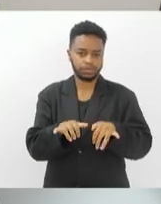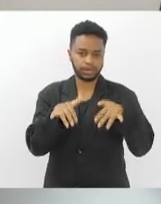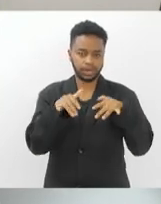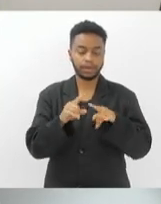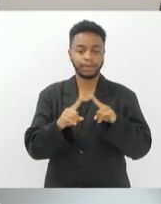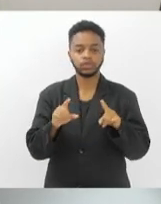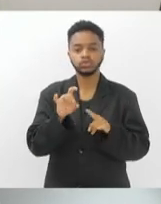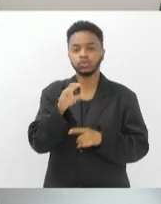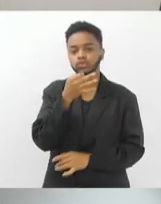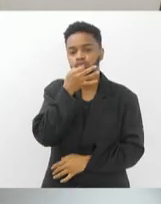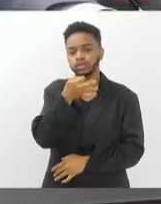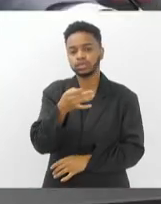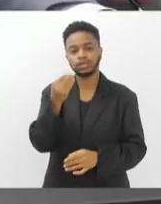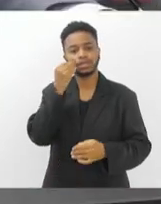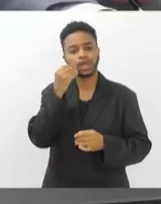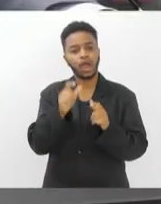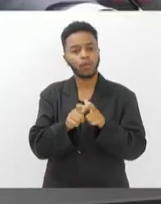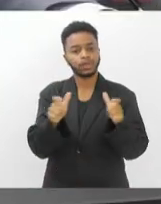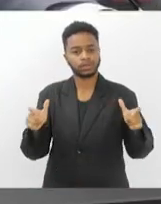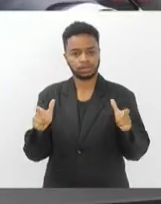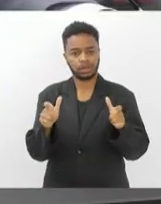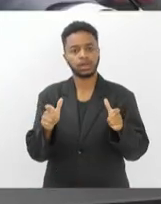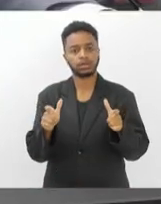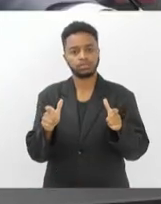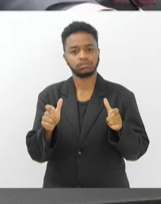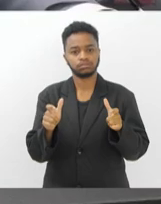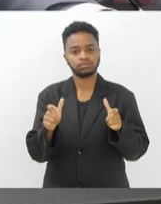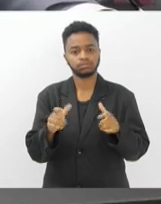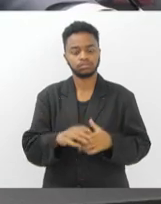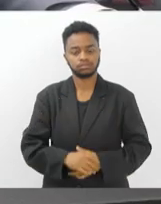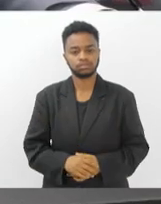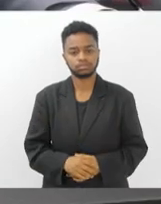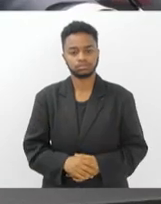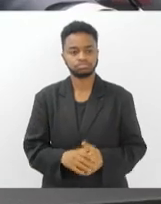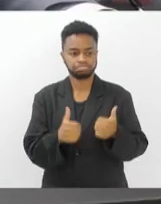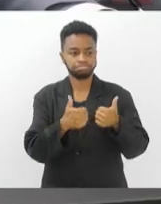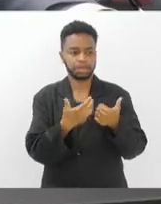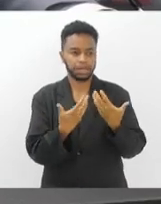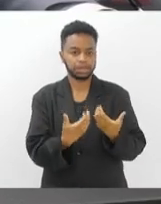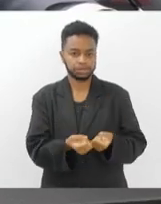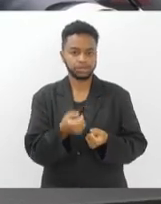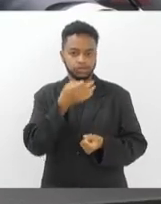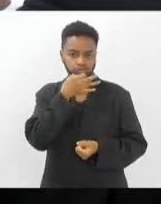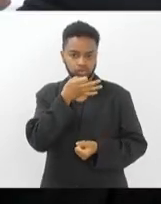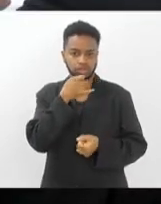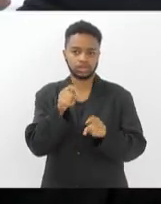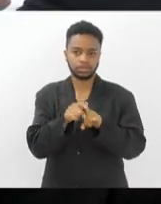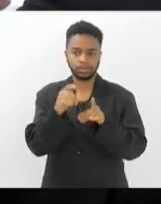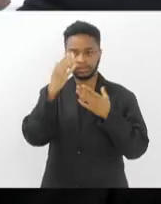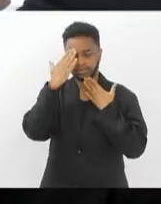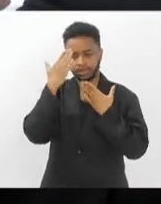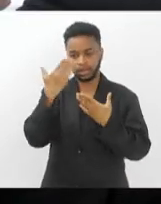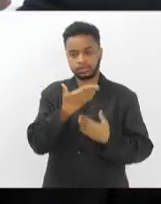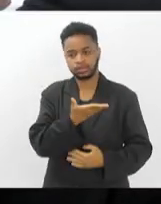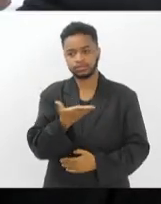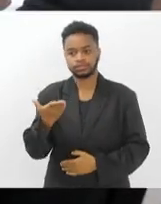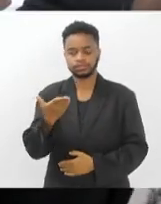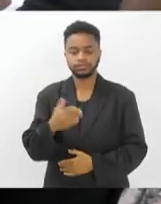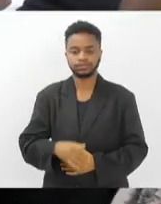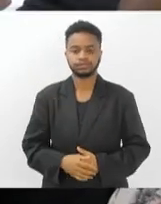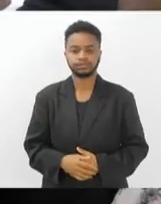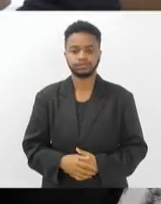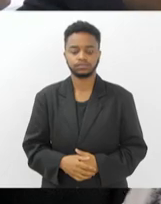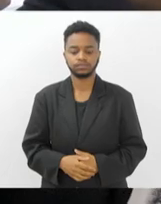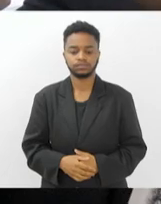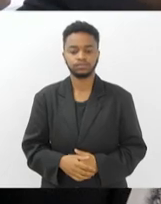essa é uma sugestão para ampliar o seu alcance. Já acato a sua sugestão. Acho muito boa e quero saudar, agradecer aos senhores, e acho